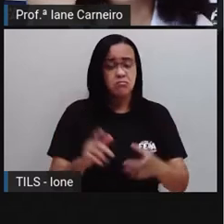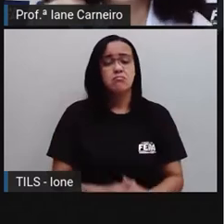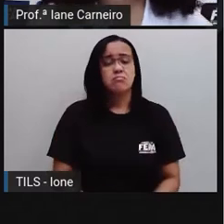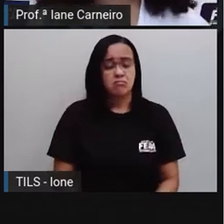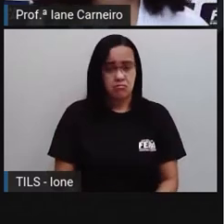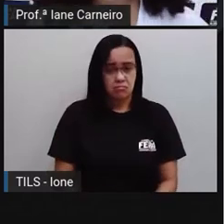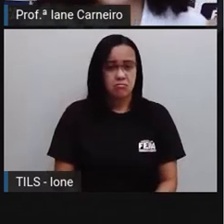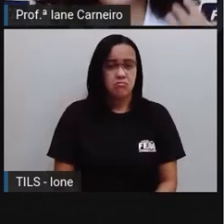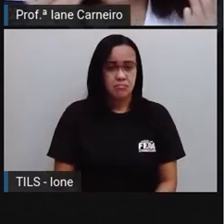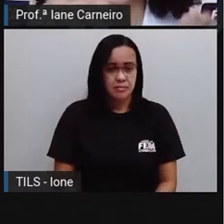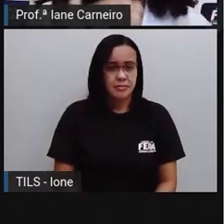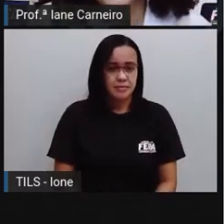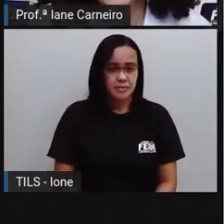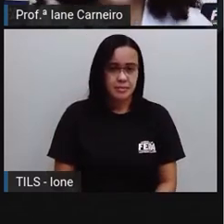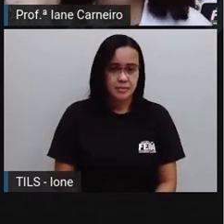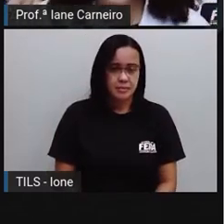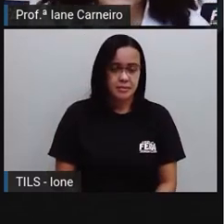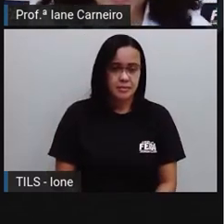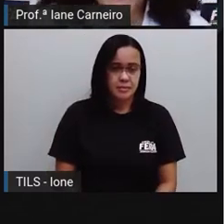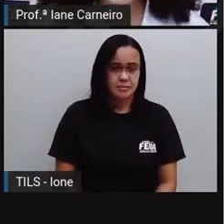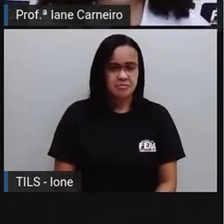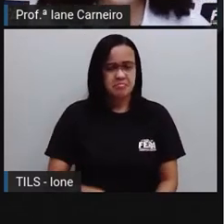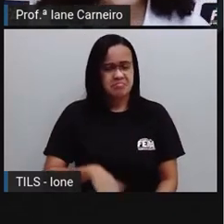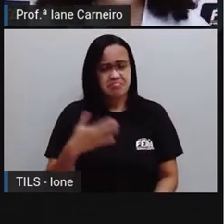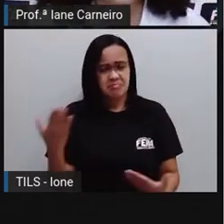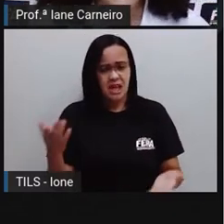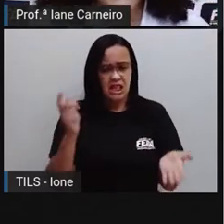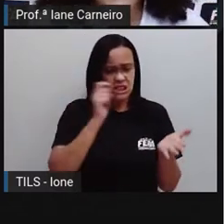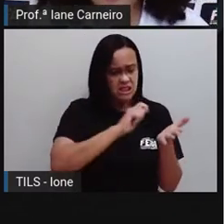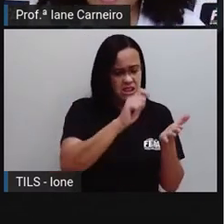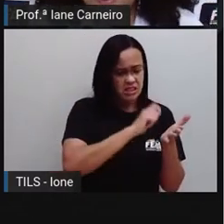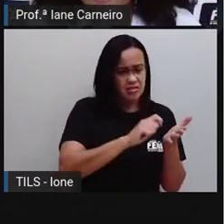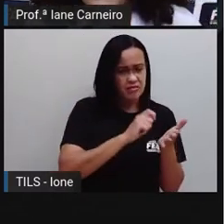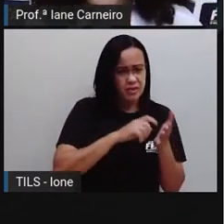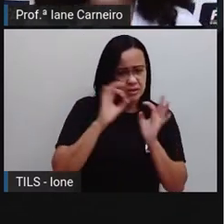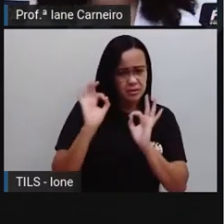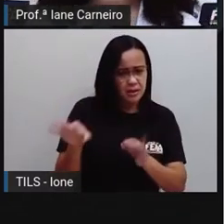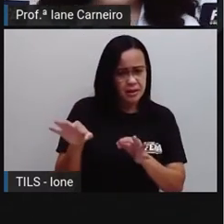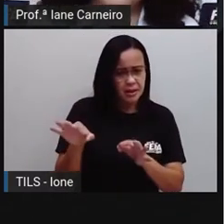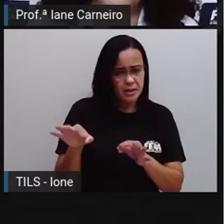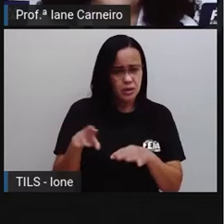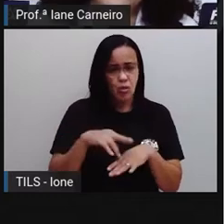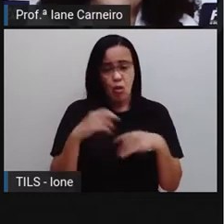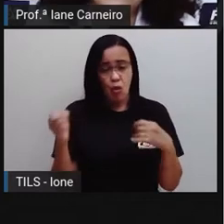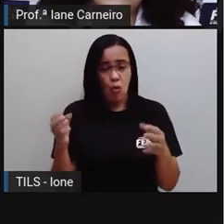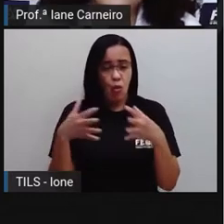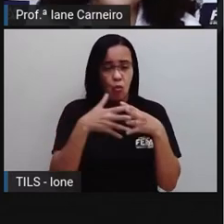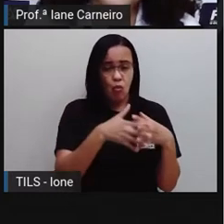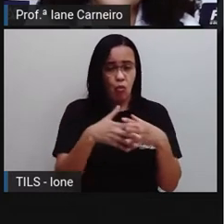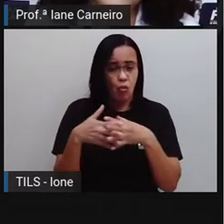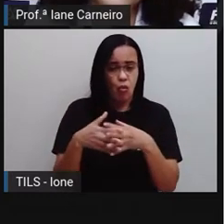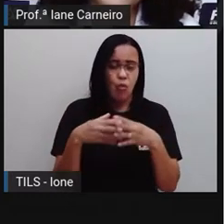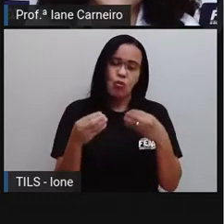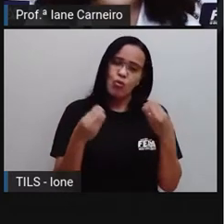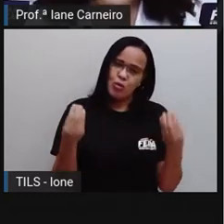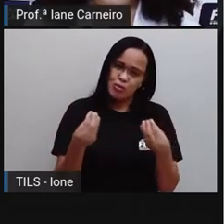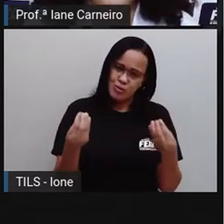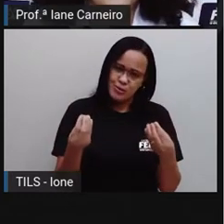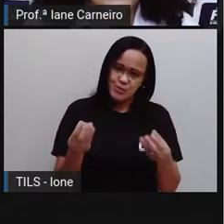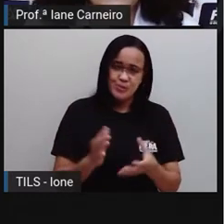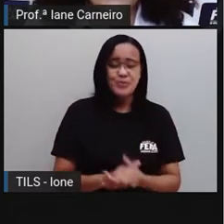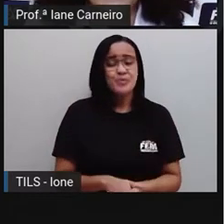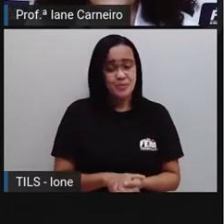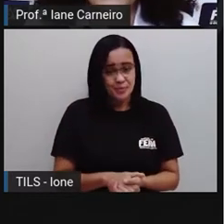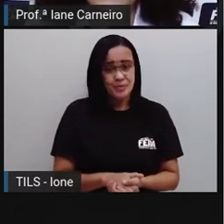relembre você vai observar Será que eu escrevi o que eu queria ter escrito mesmo tá bom E aí outra letra